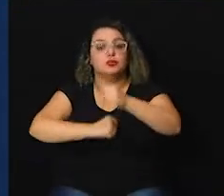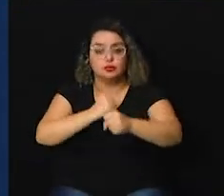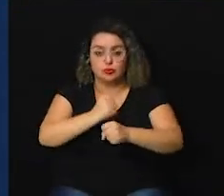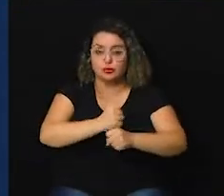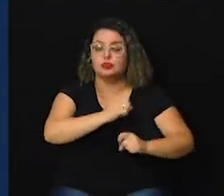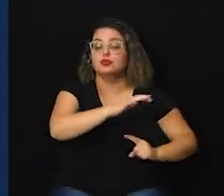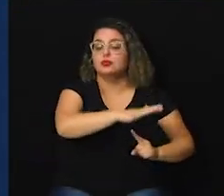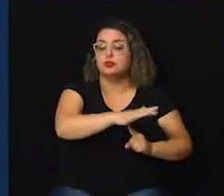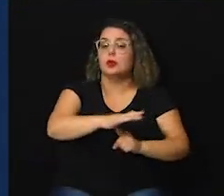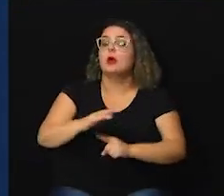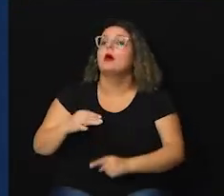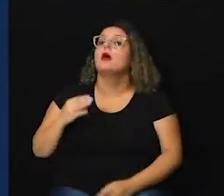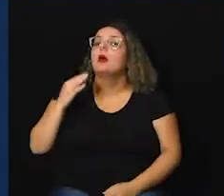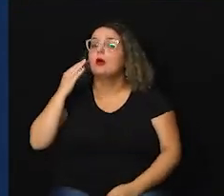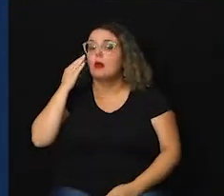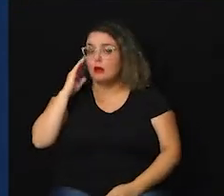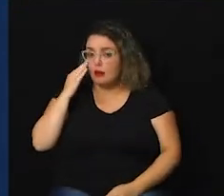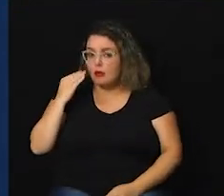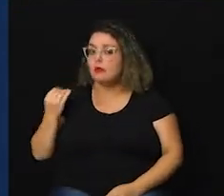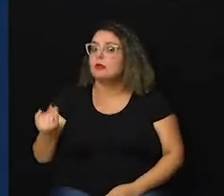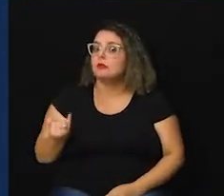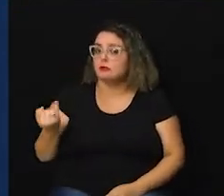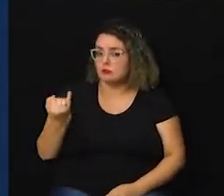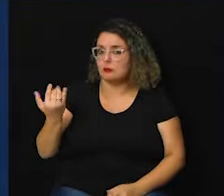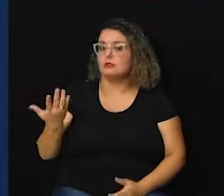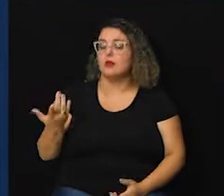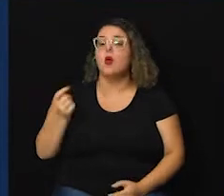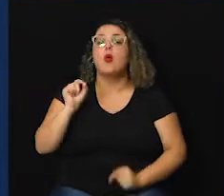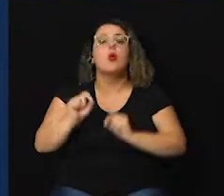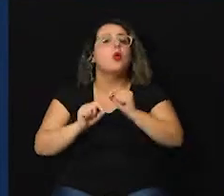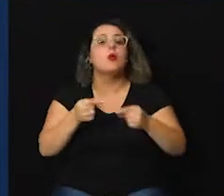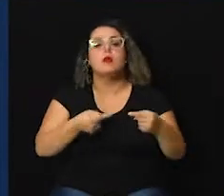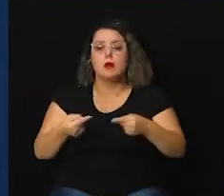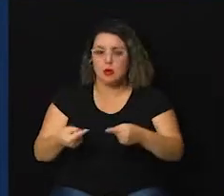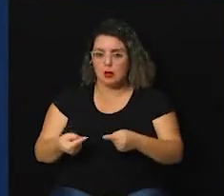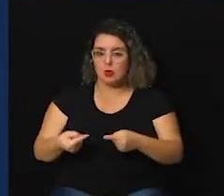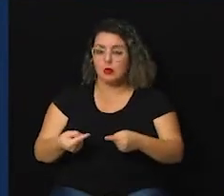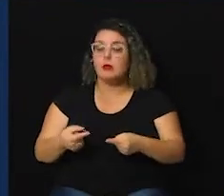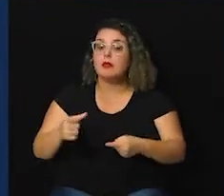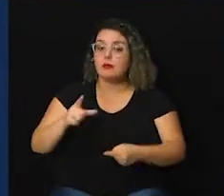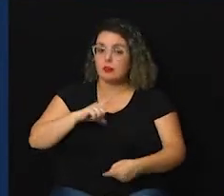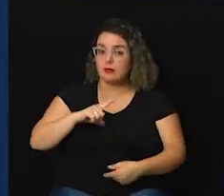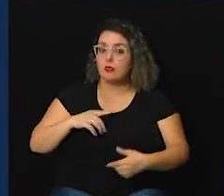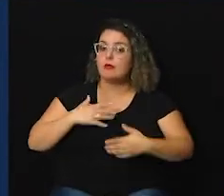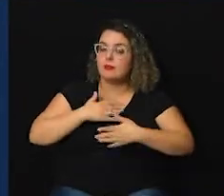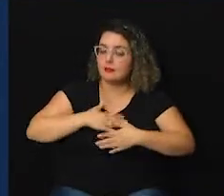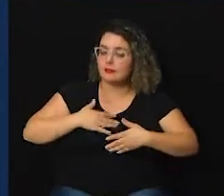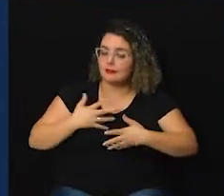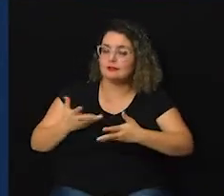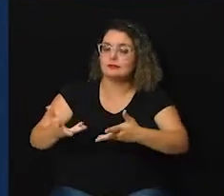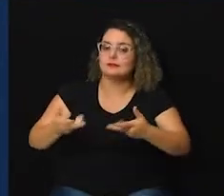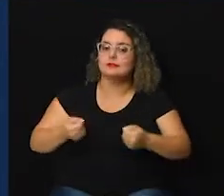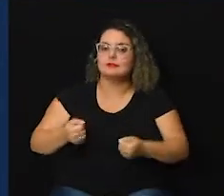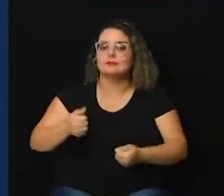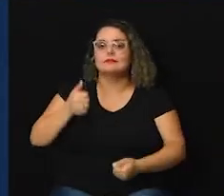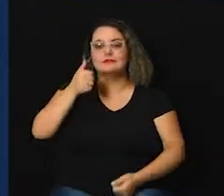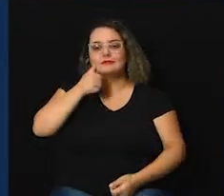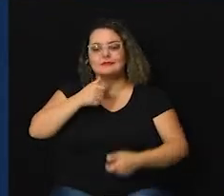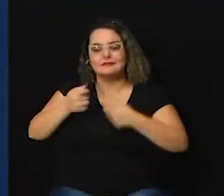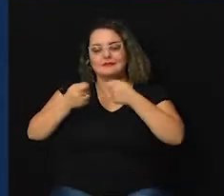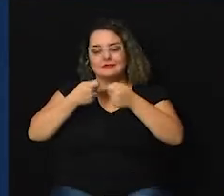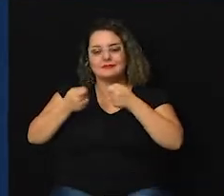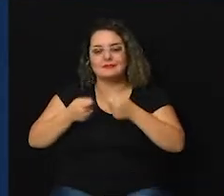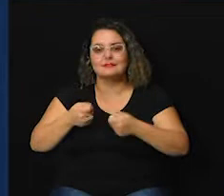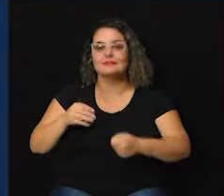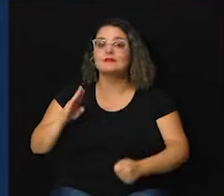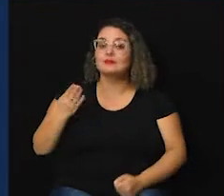importante para a gente entender o que exatamente a gente vai discutir aqui, agora eu tenho o prazer de anunciar a nossa entrevistada, que